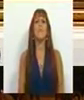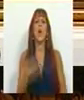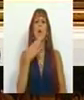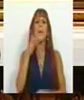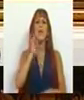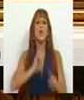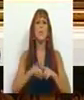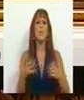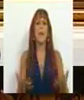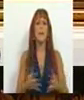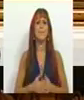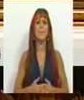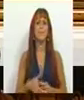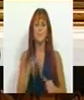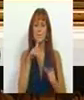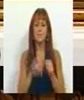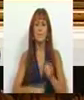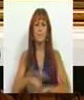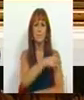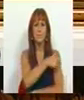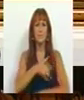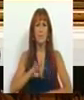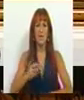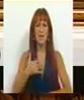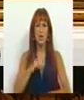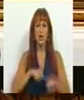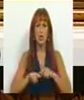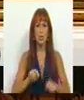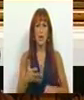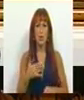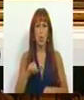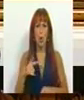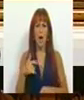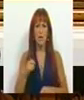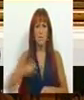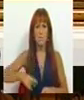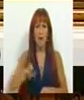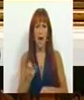Obrigada, Sra. Deputada. Para uma intervenção em nome do PSD, Sr. Deputado Duarte Marques.